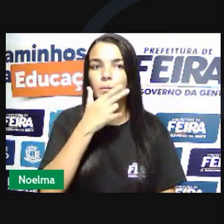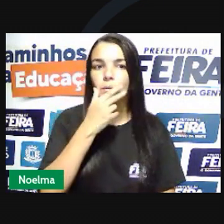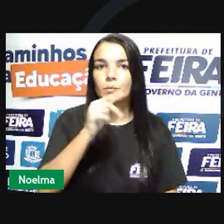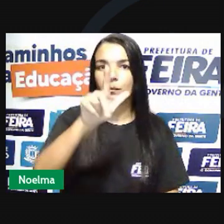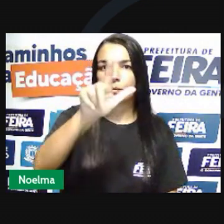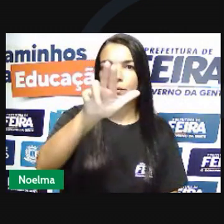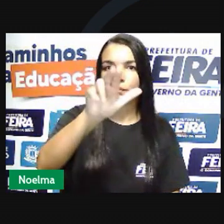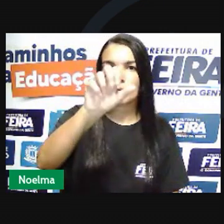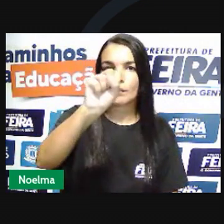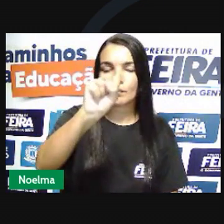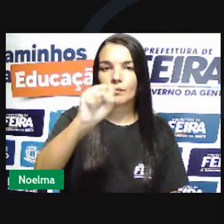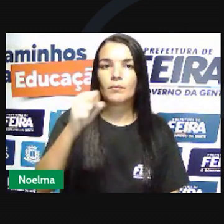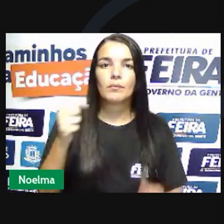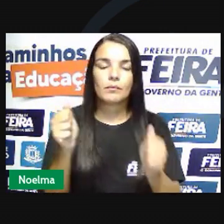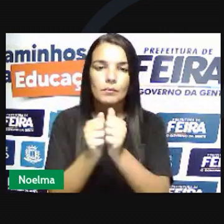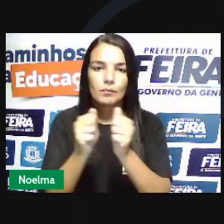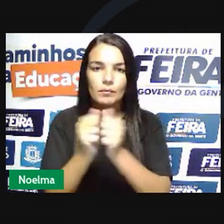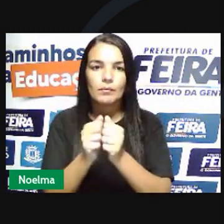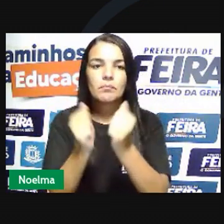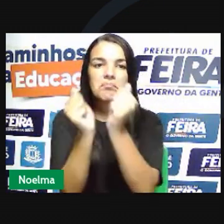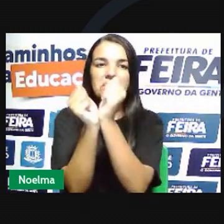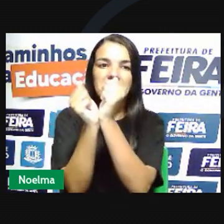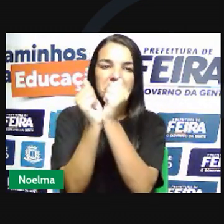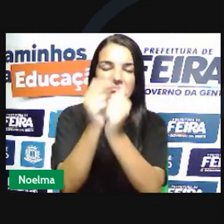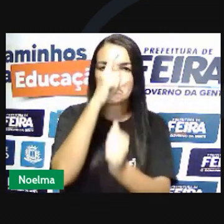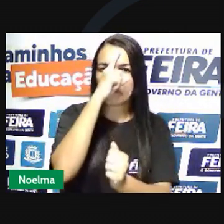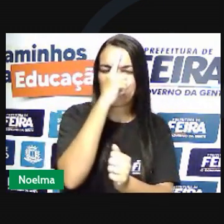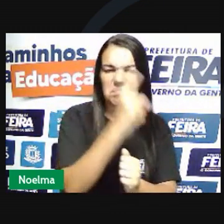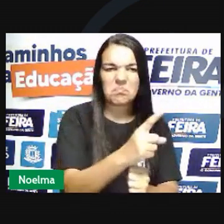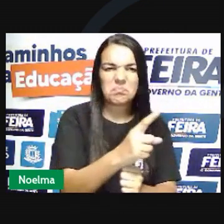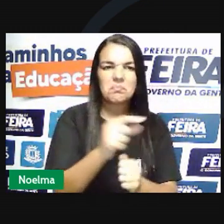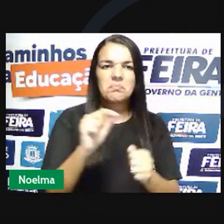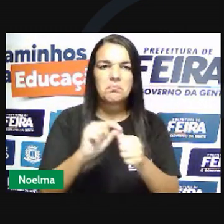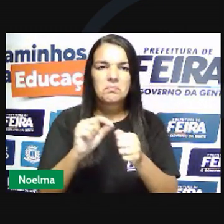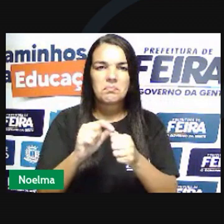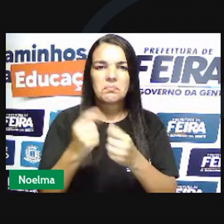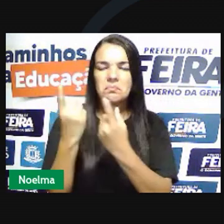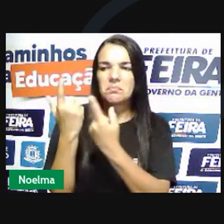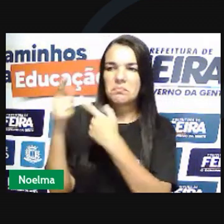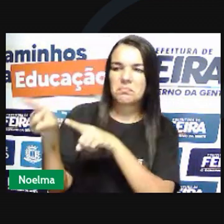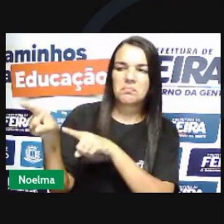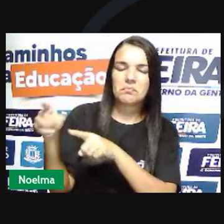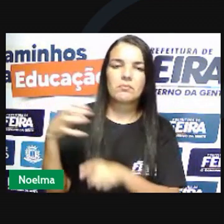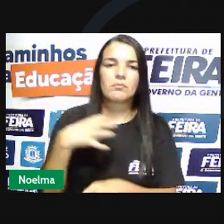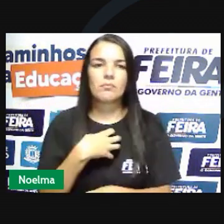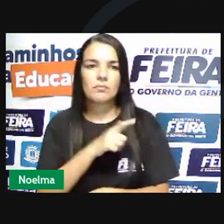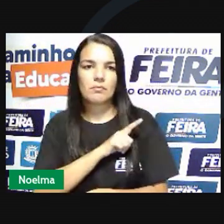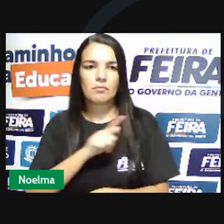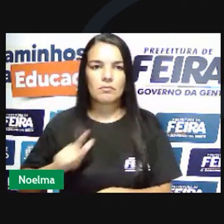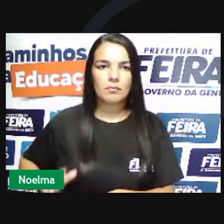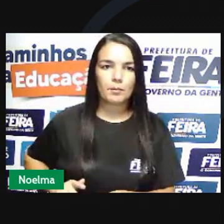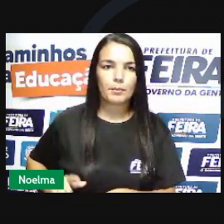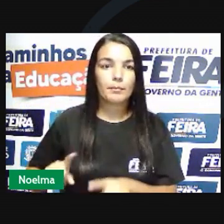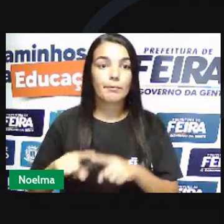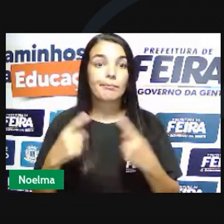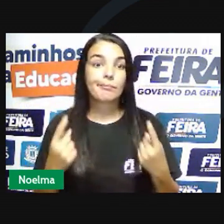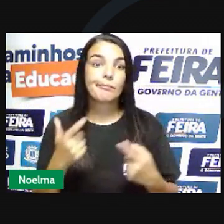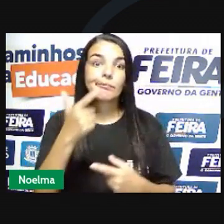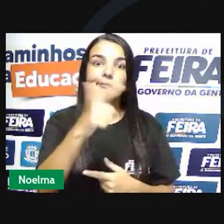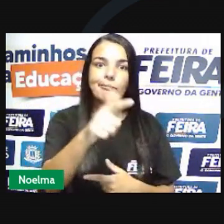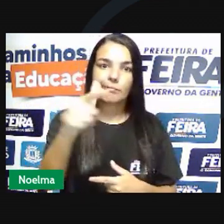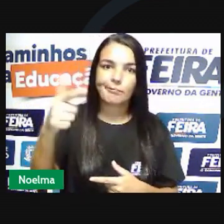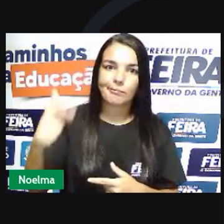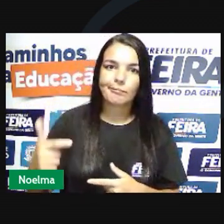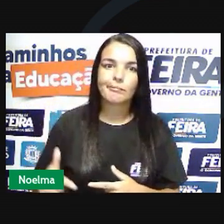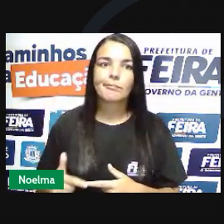dos líderes do movimento, foi preso acusado de ter elaborado os cartazes. A prisão do líder levou outros